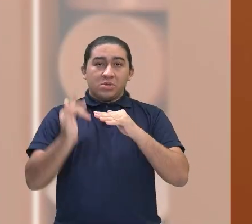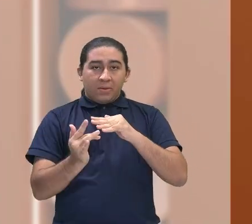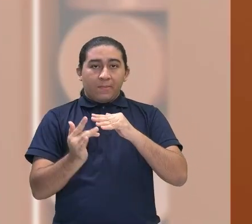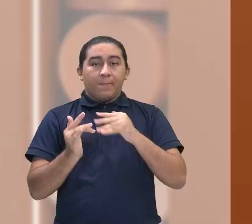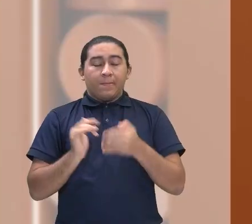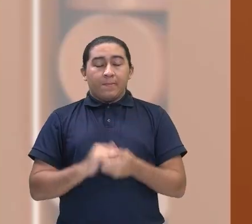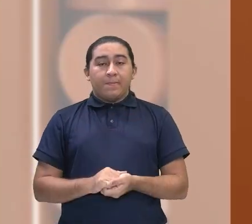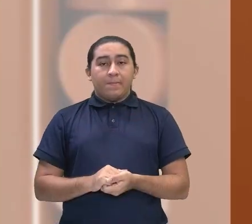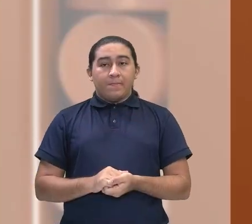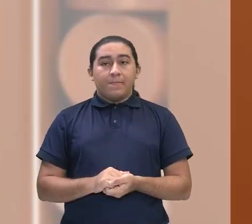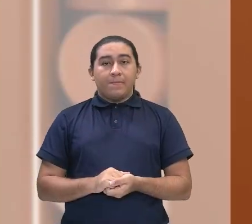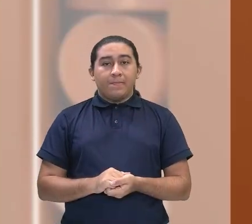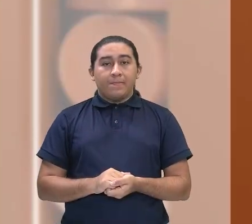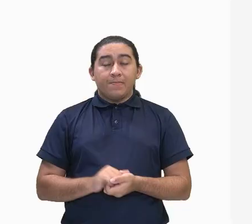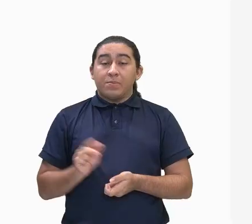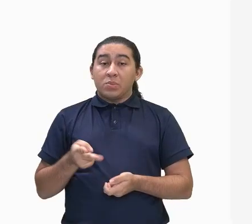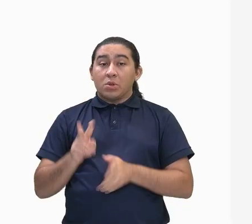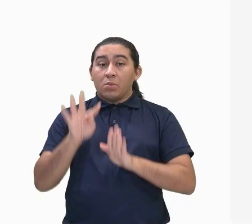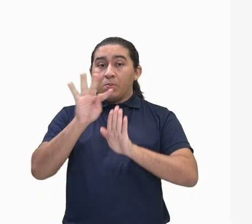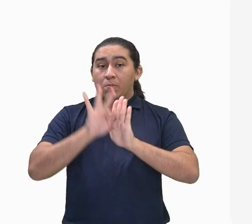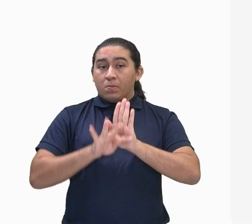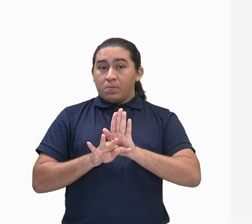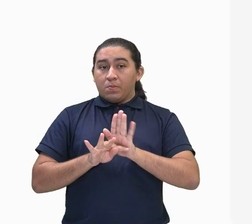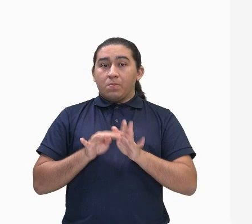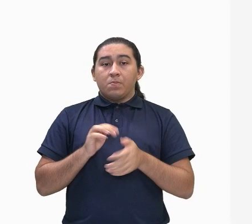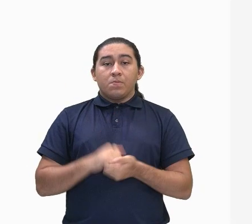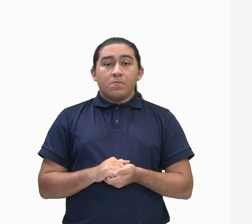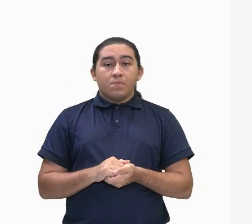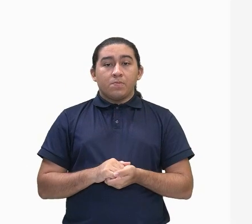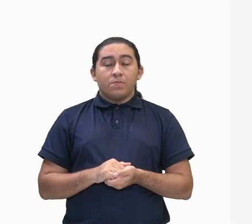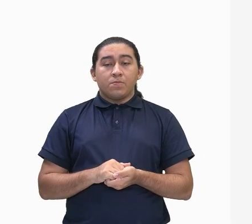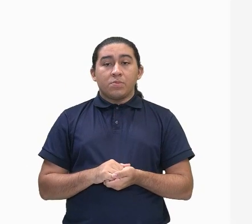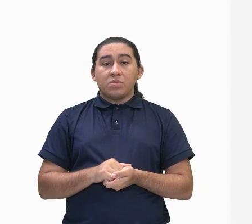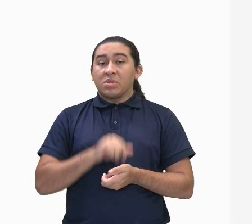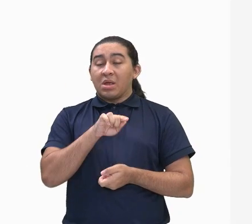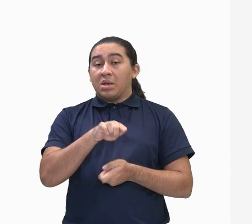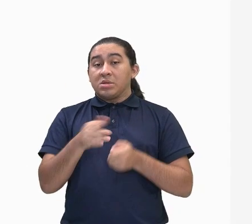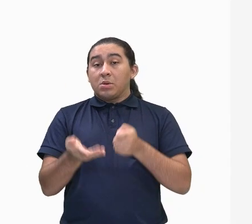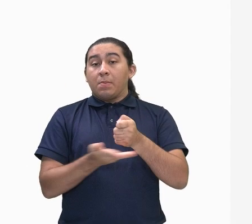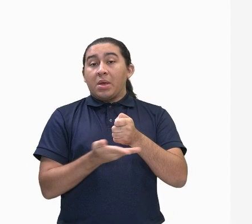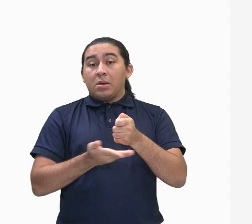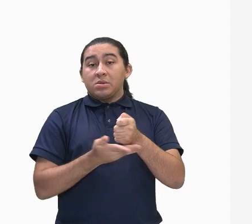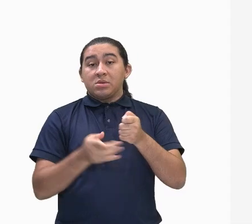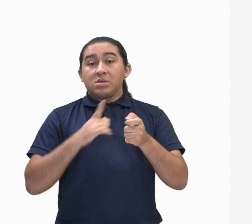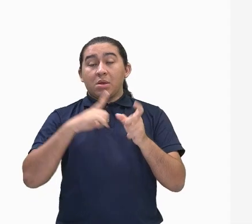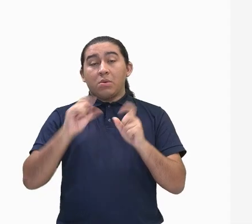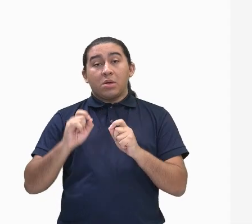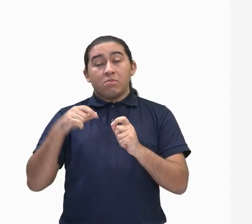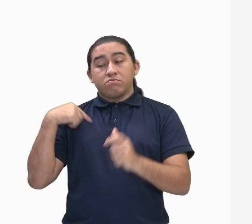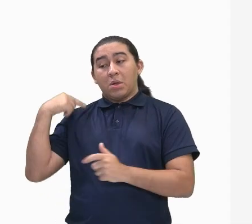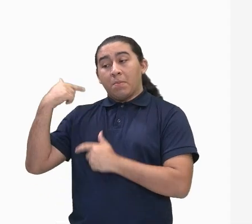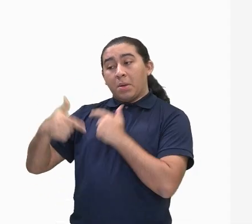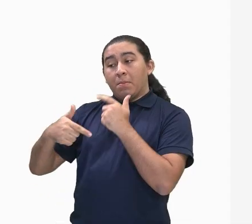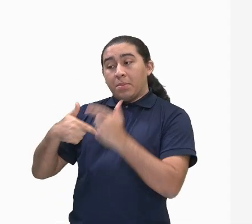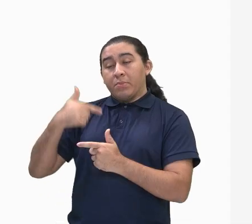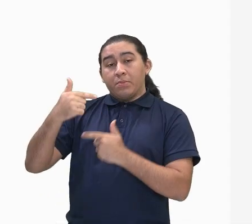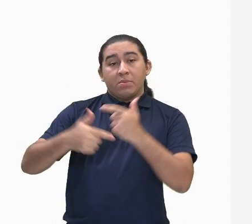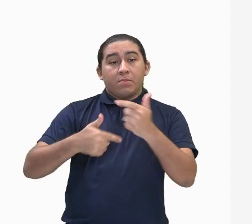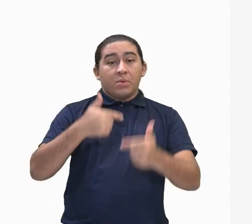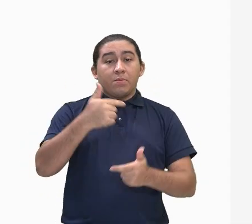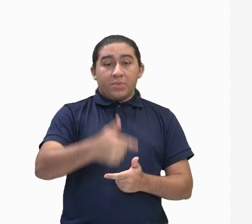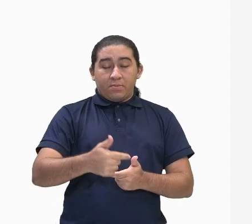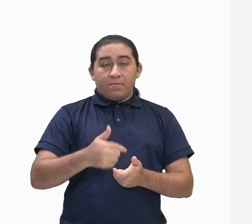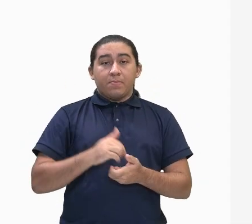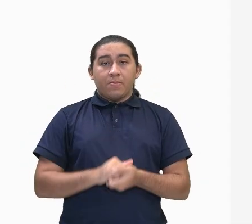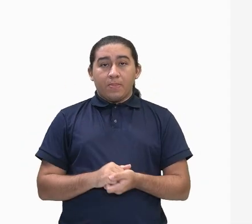digital. Seguimos ao texto. Essas fontes, elas são transmitidas de geração em geração,